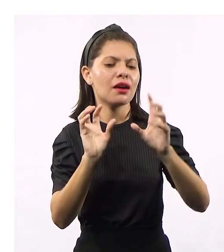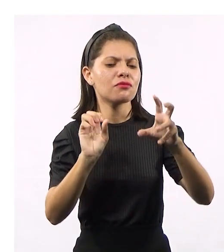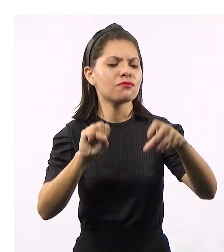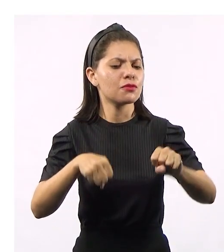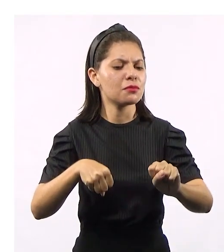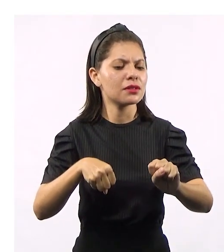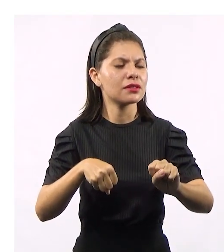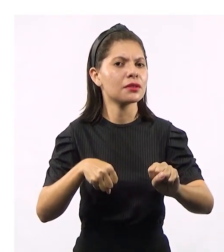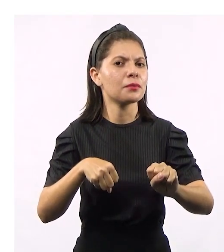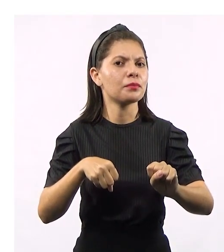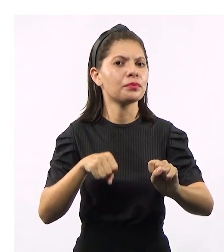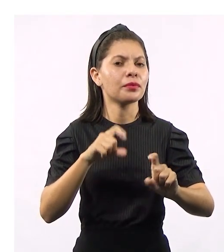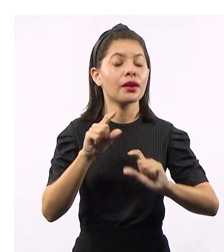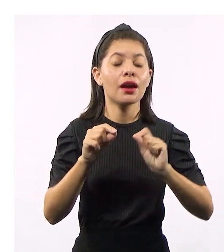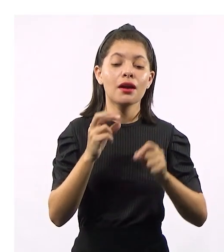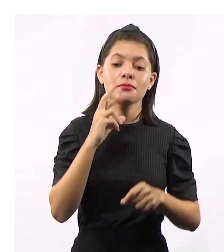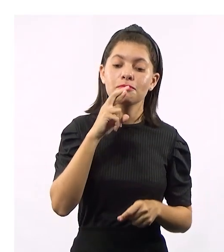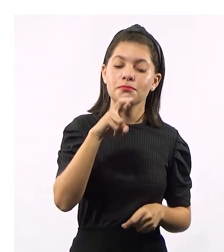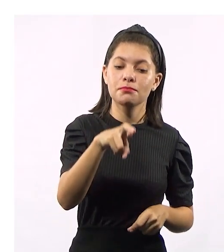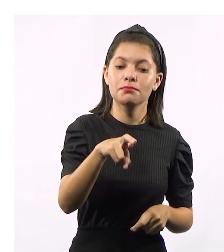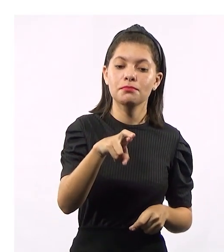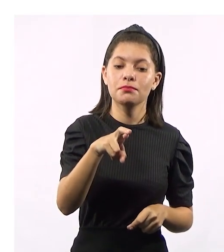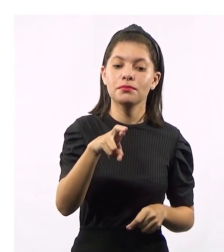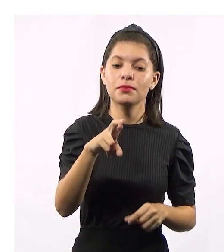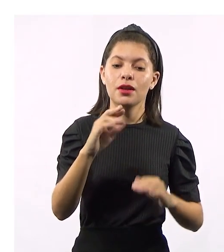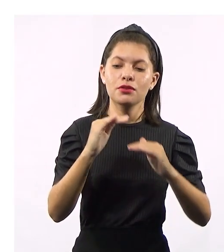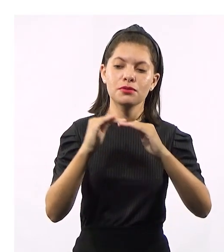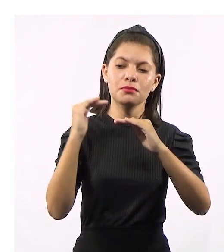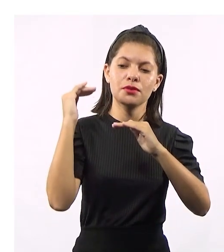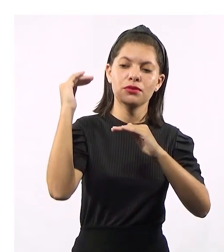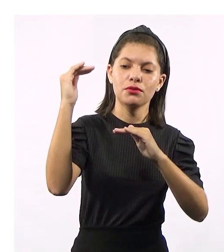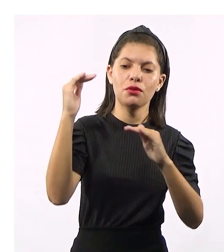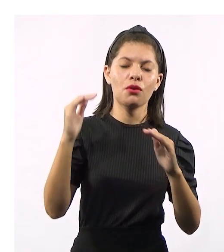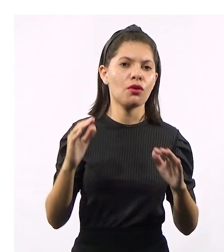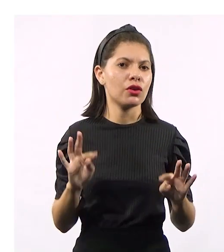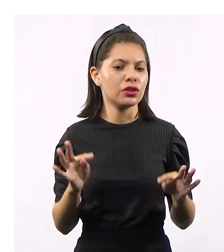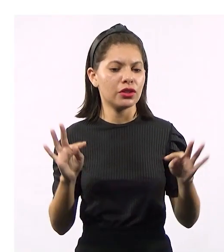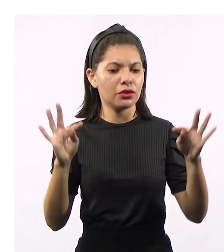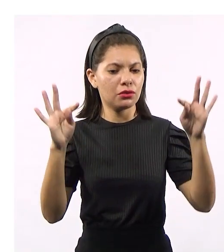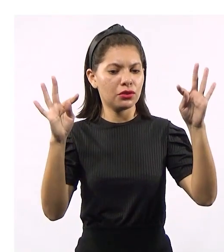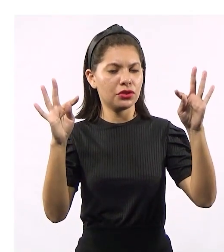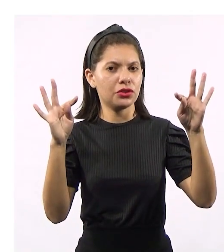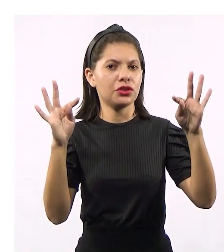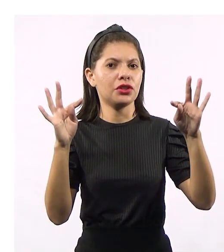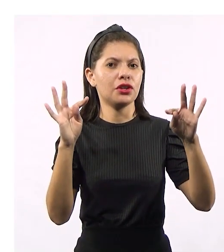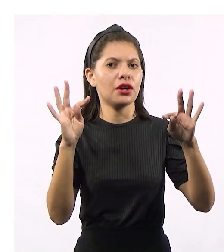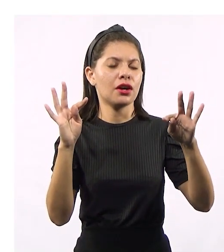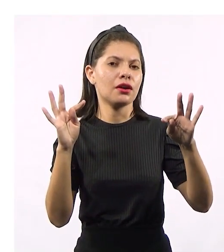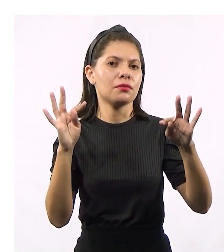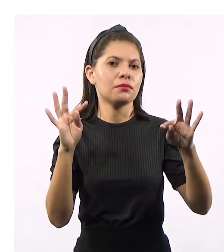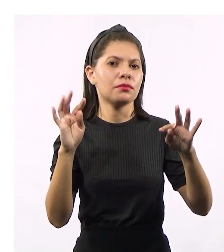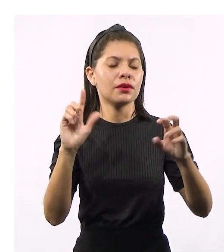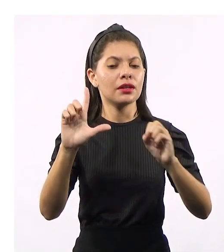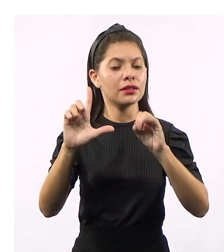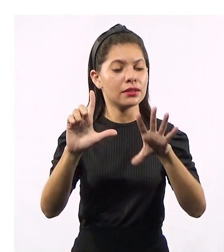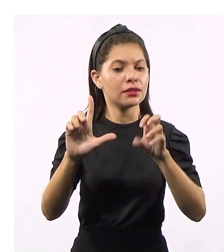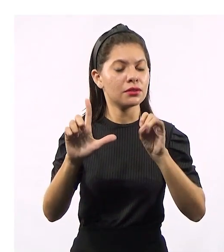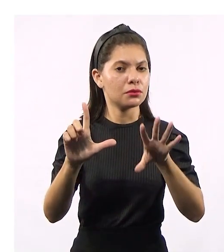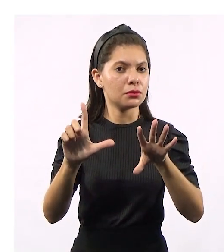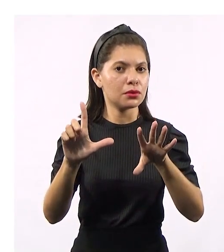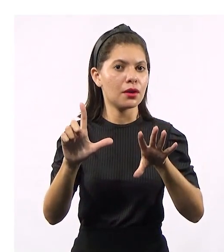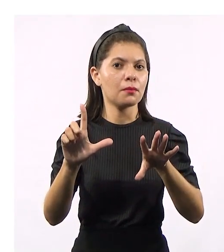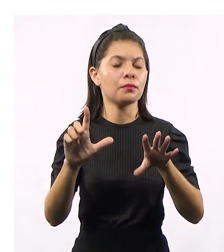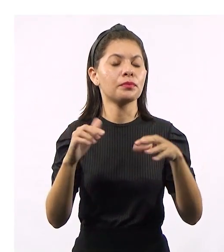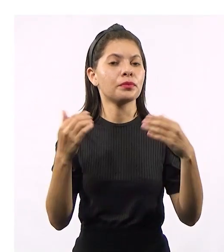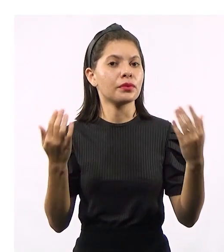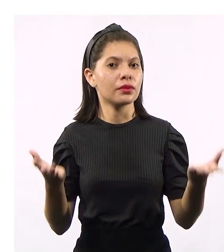Qual que era a formação dele? Ele poderia citar superior de tecnologia, bacharelado, licenciatura. Então,